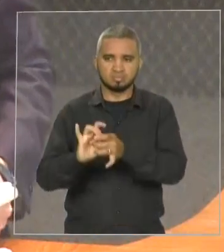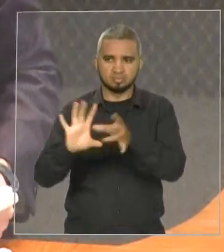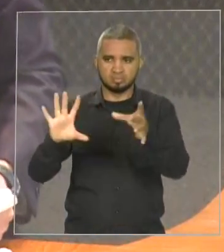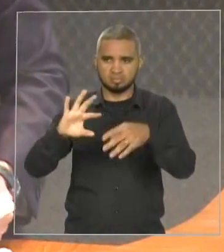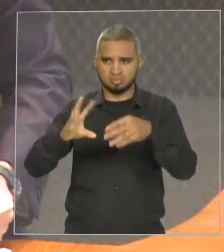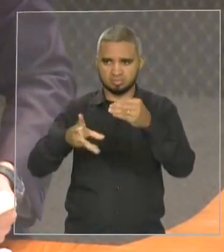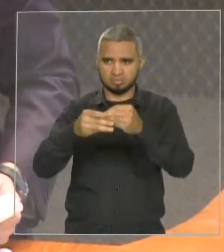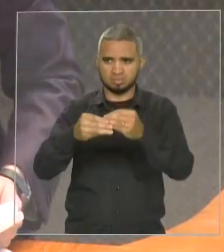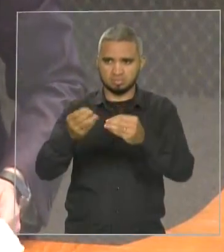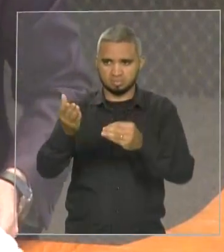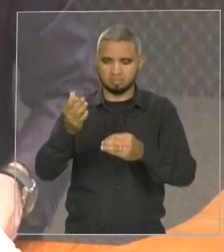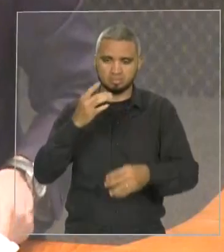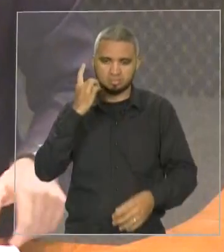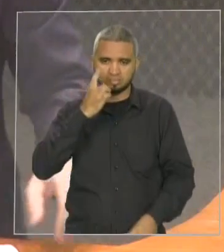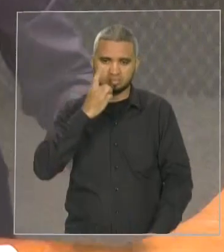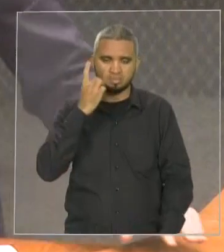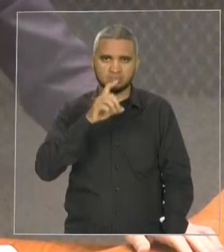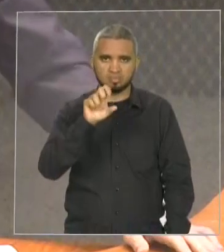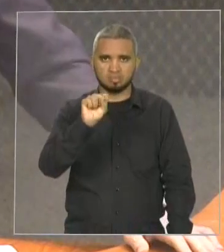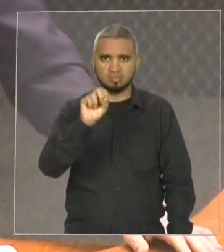agora, deputado.